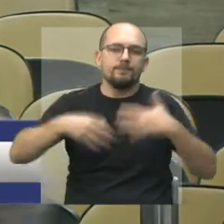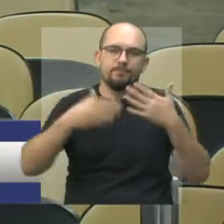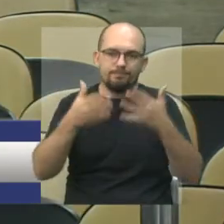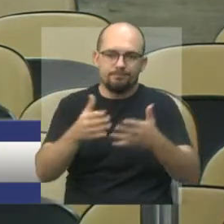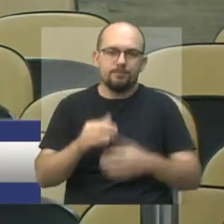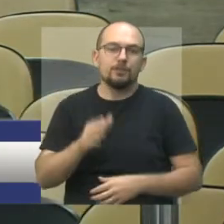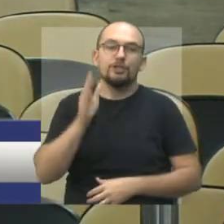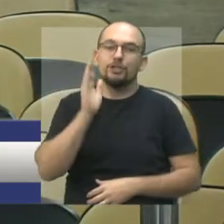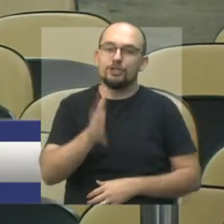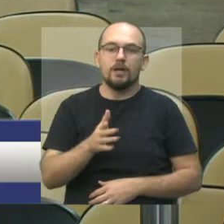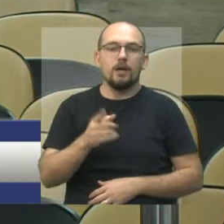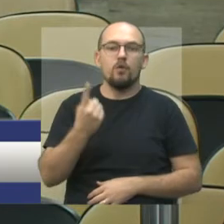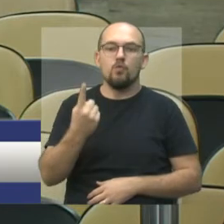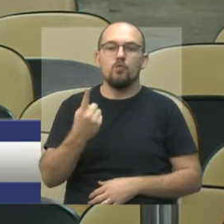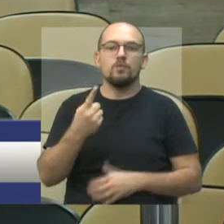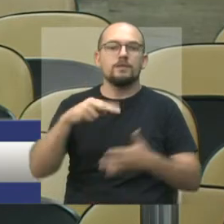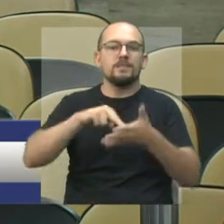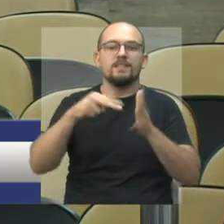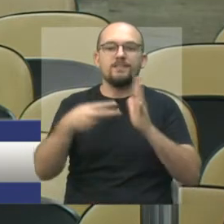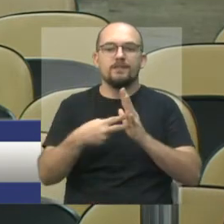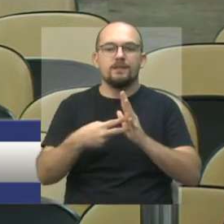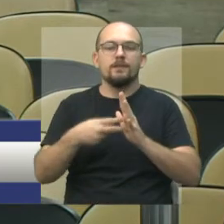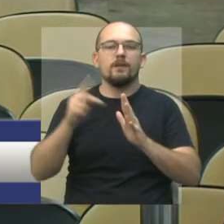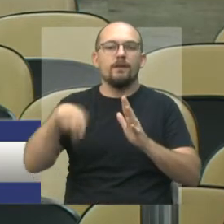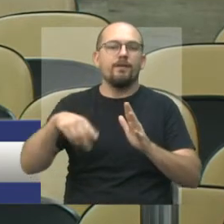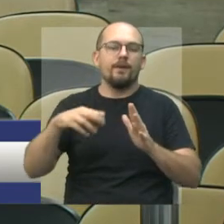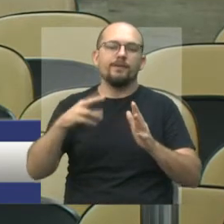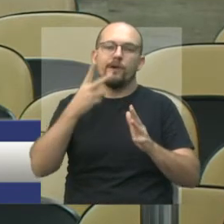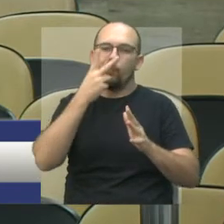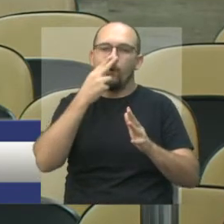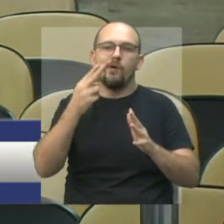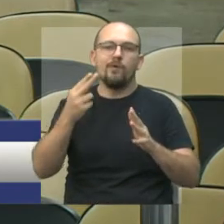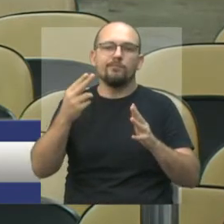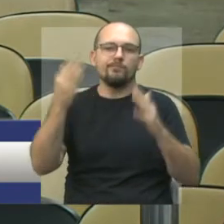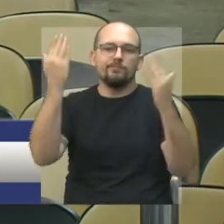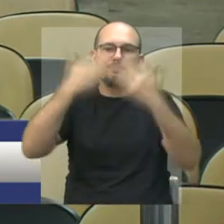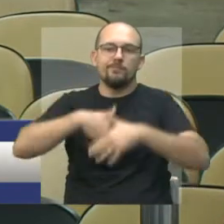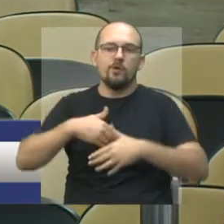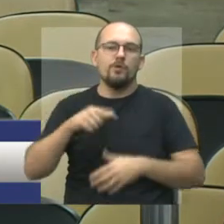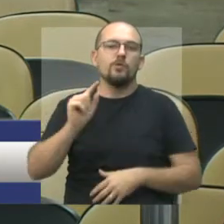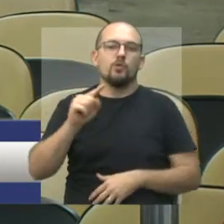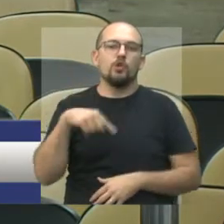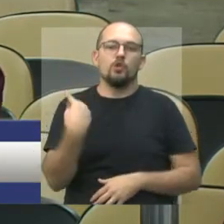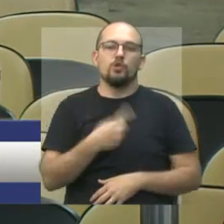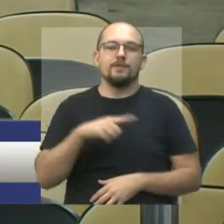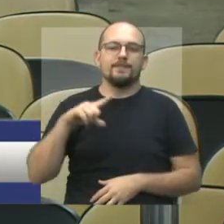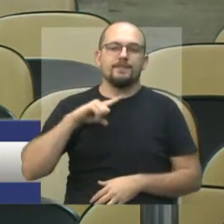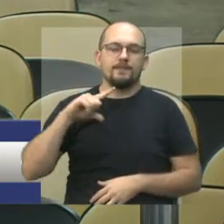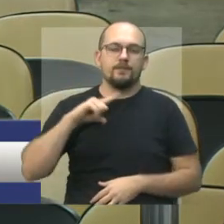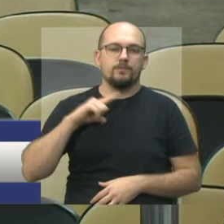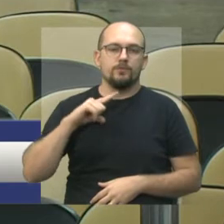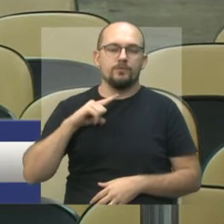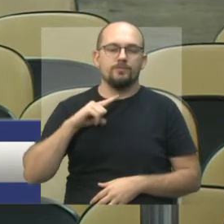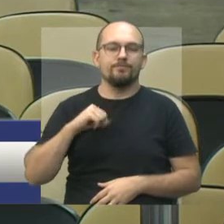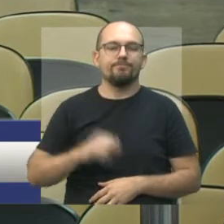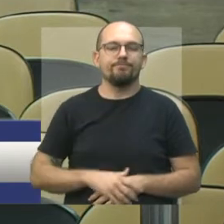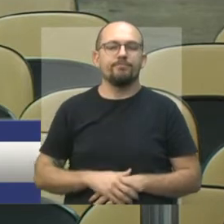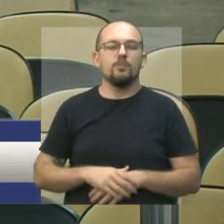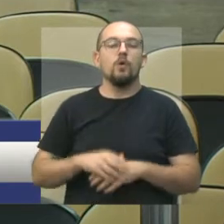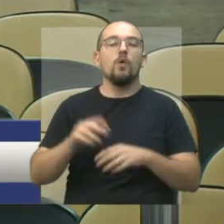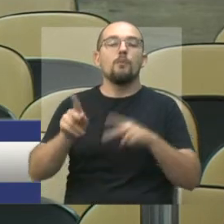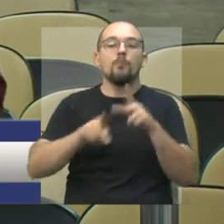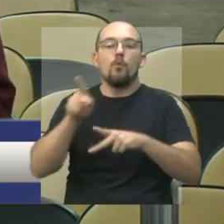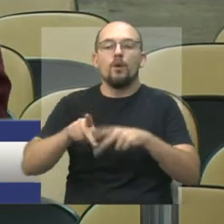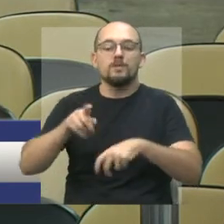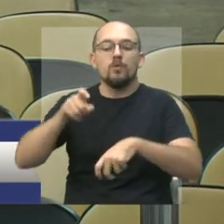já é até mesmo um reflexo, eu acredito, né, do que nós temos, o espaço que a população